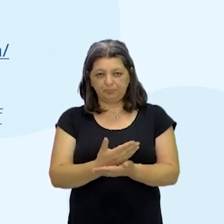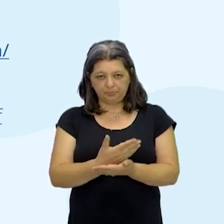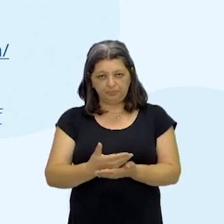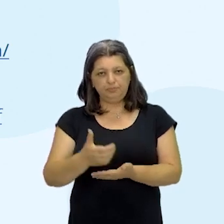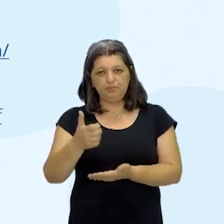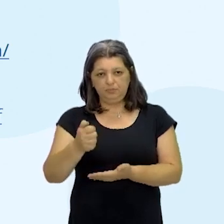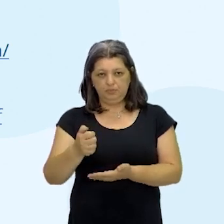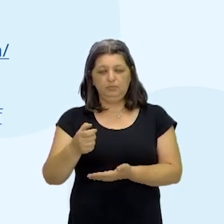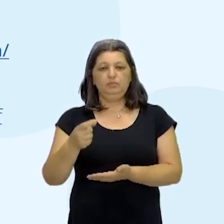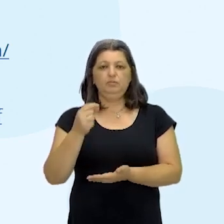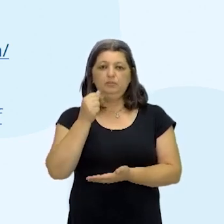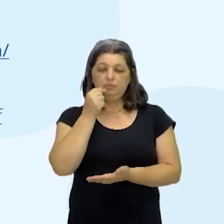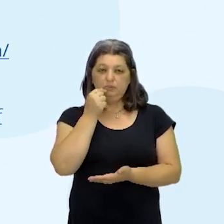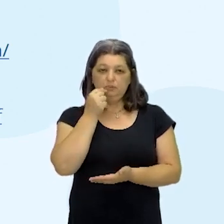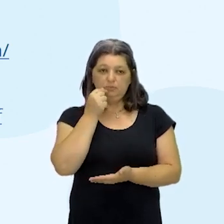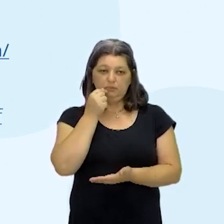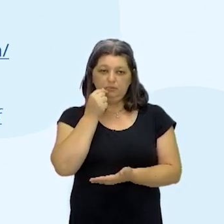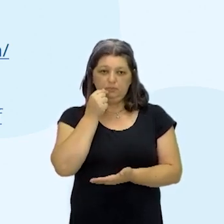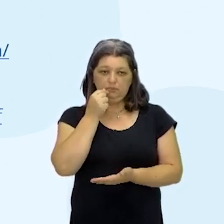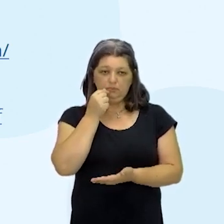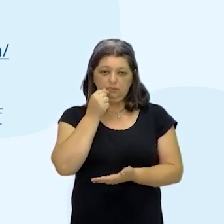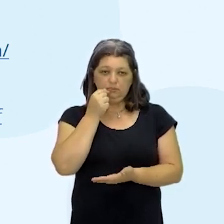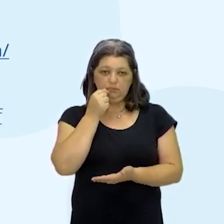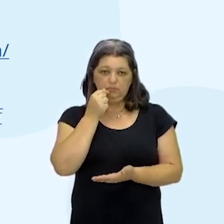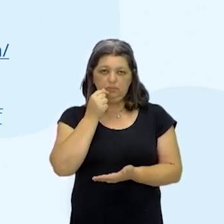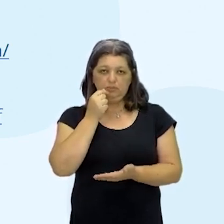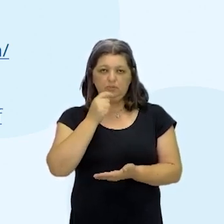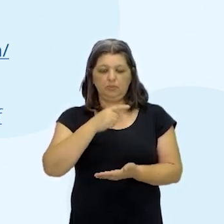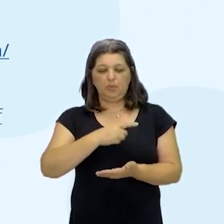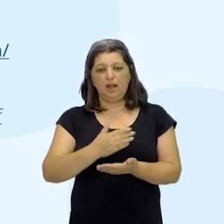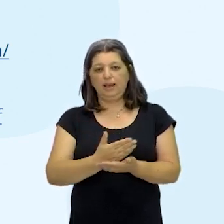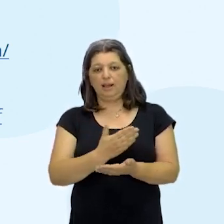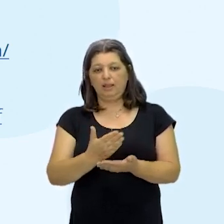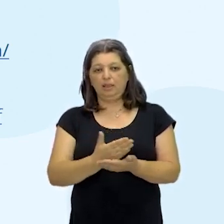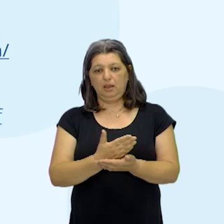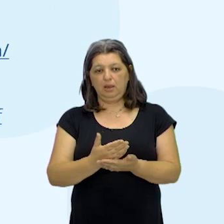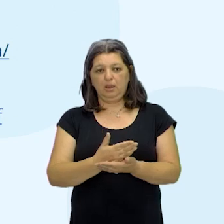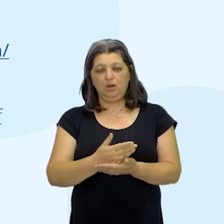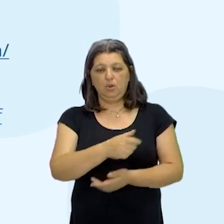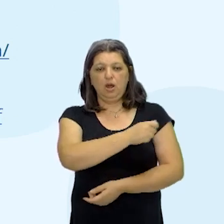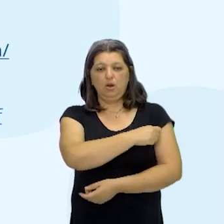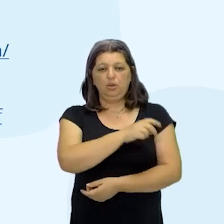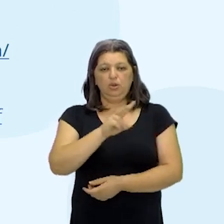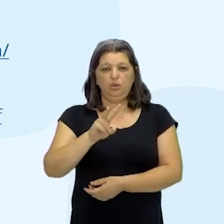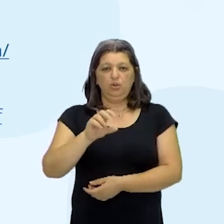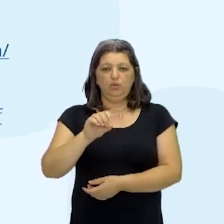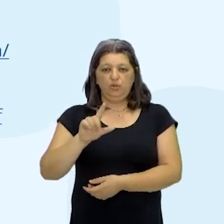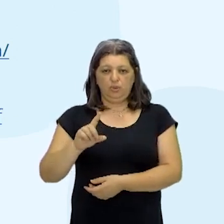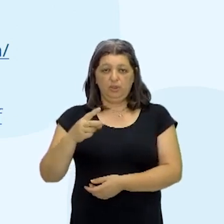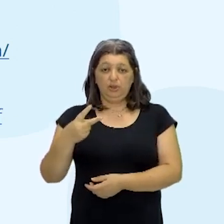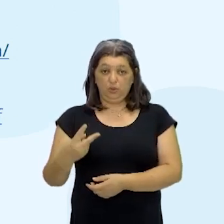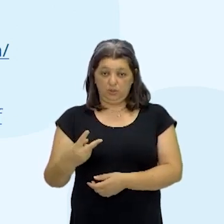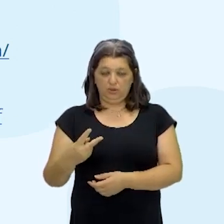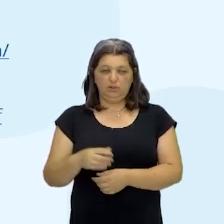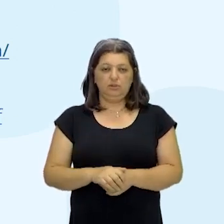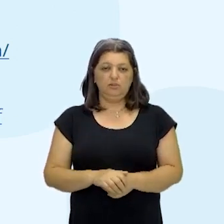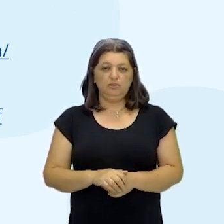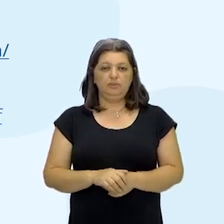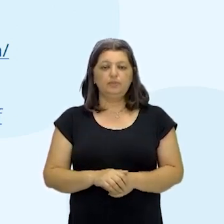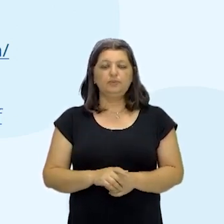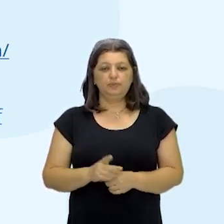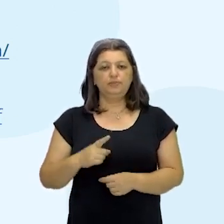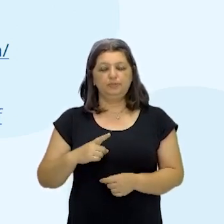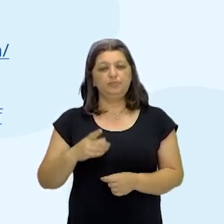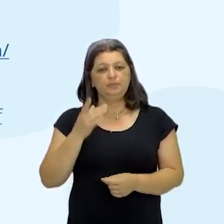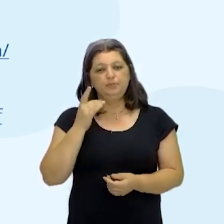pencil. Uma caneta ou um lápis. And your booklet. O seu caderno do aluno, volume 2. Se for o físico que você tiver aí na sua mão, é o volume 2.